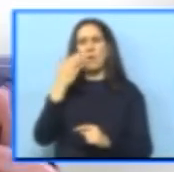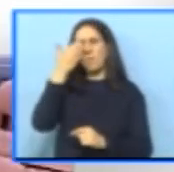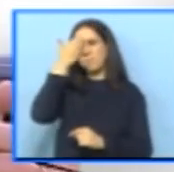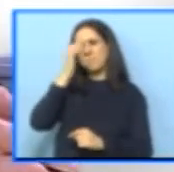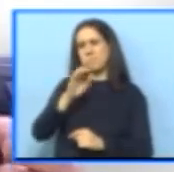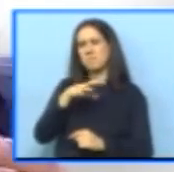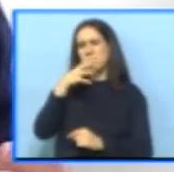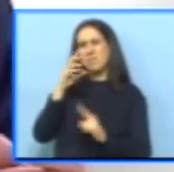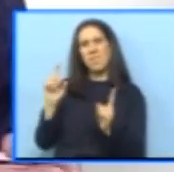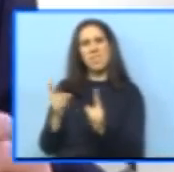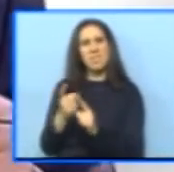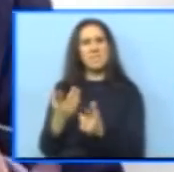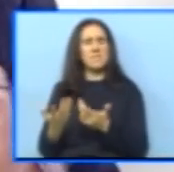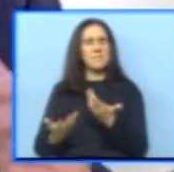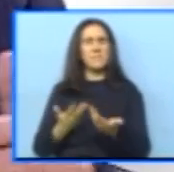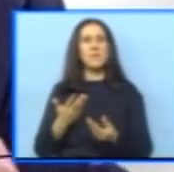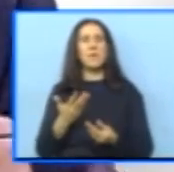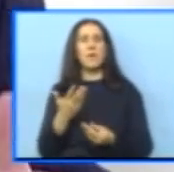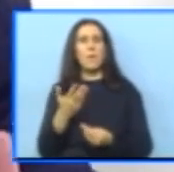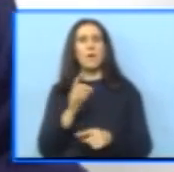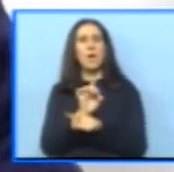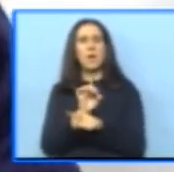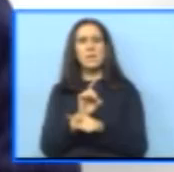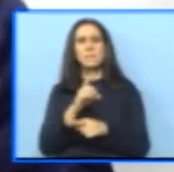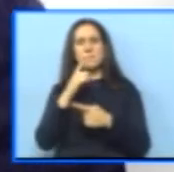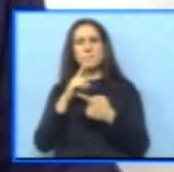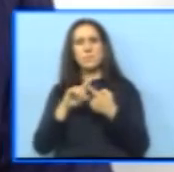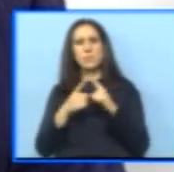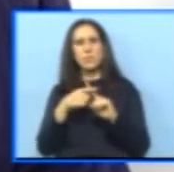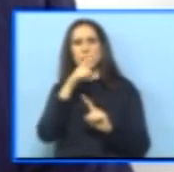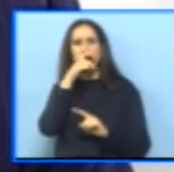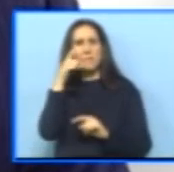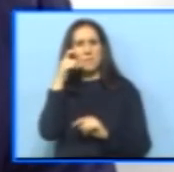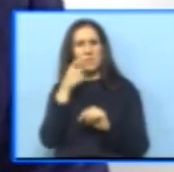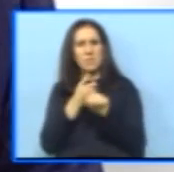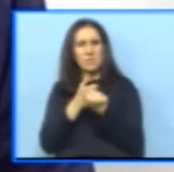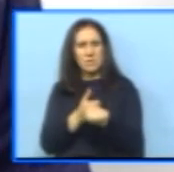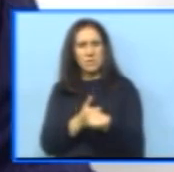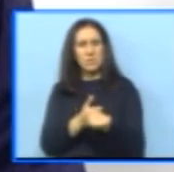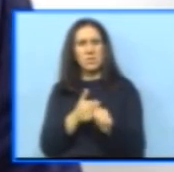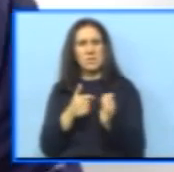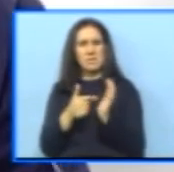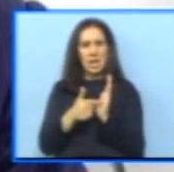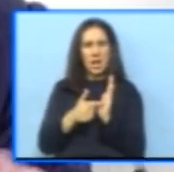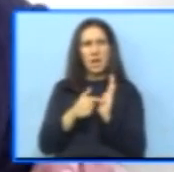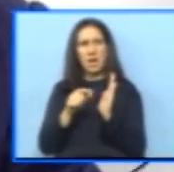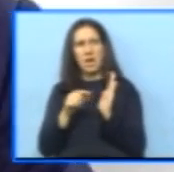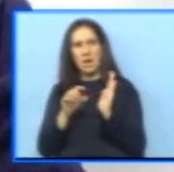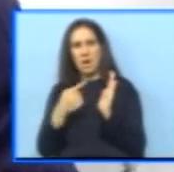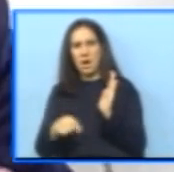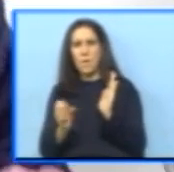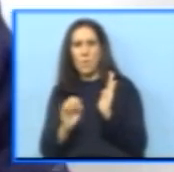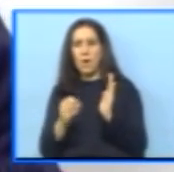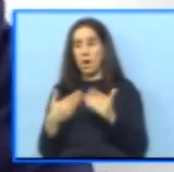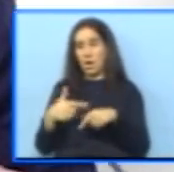casuística muito breve, a questão dos juramentos, não sei se isto tinha em atenção as questões da justiça